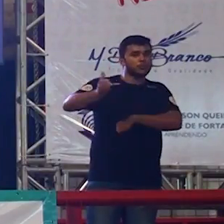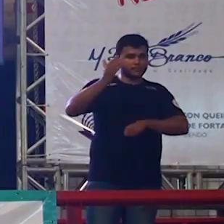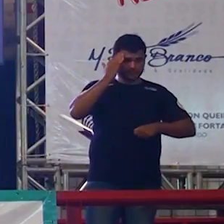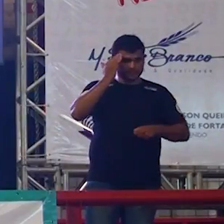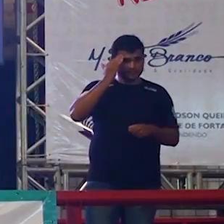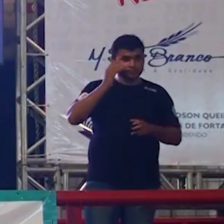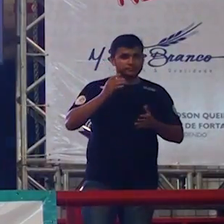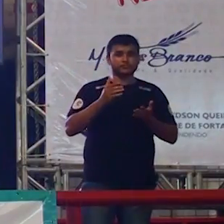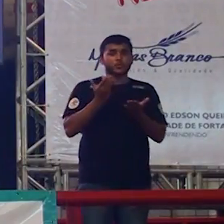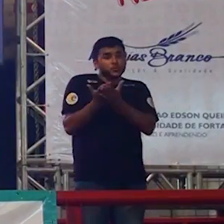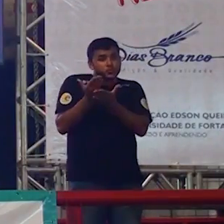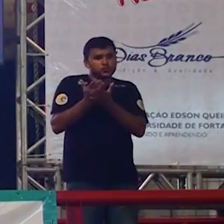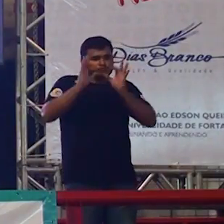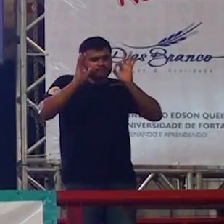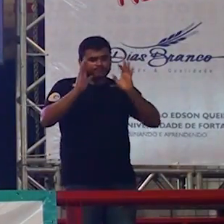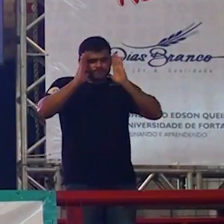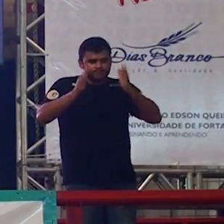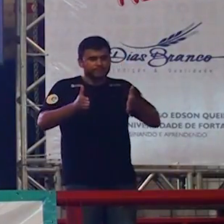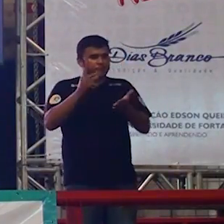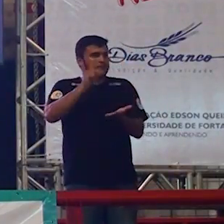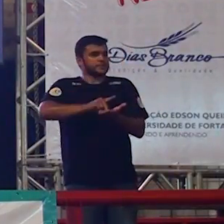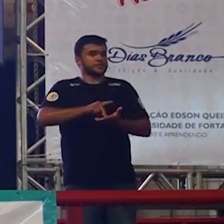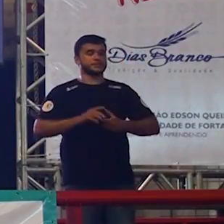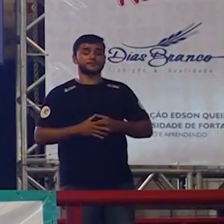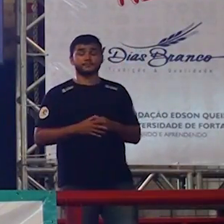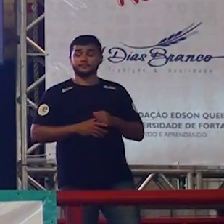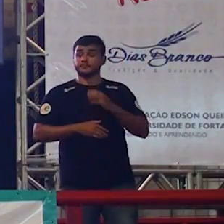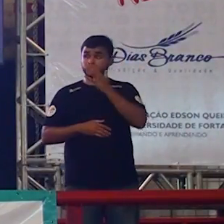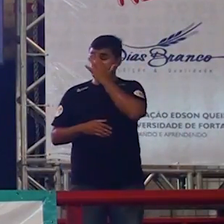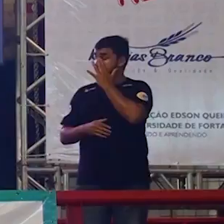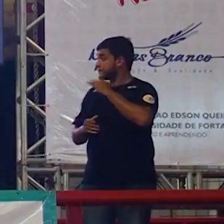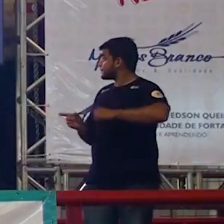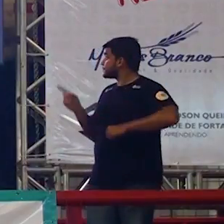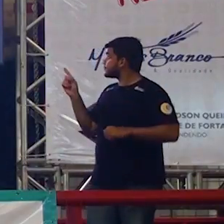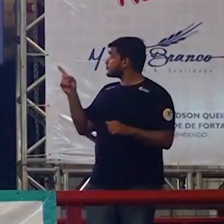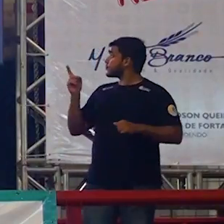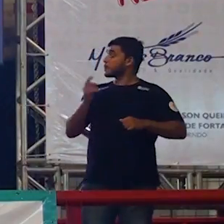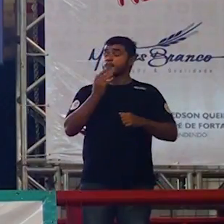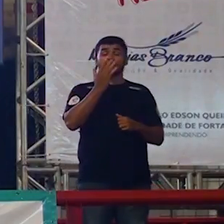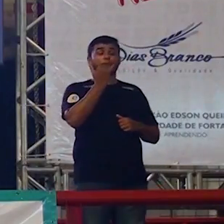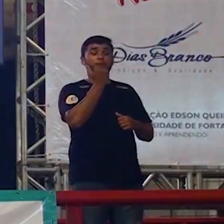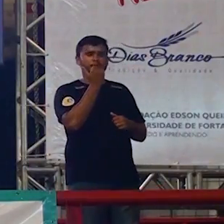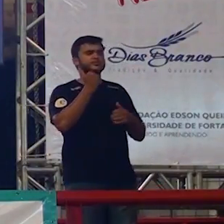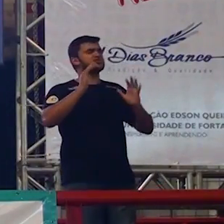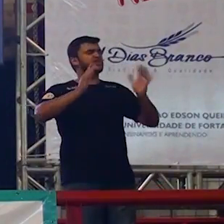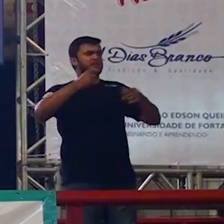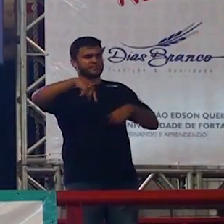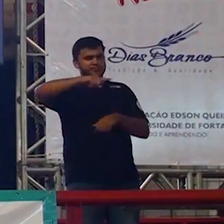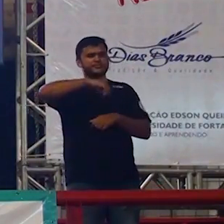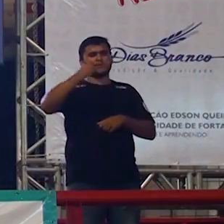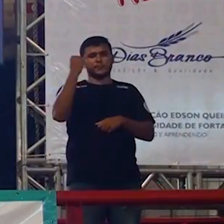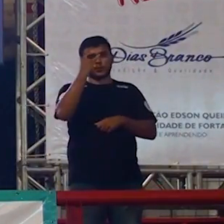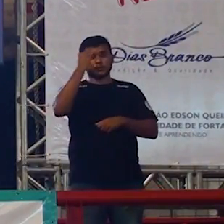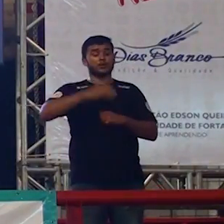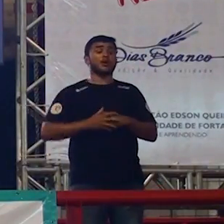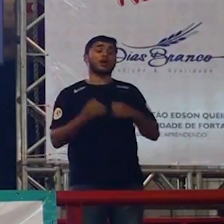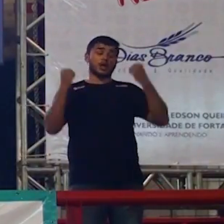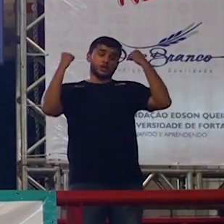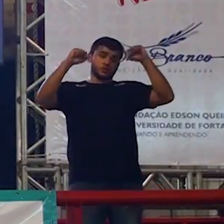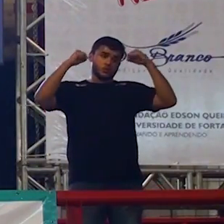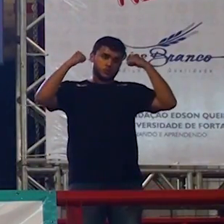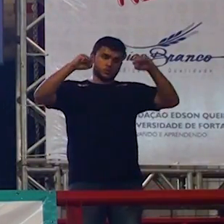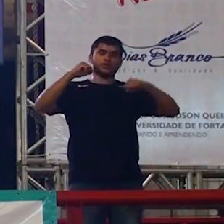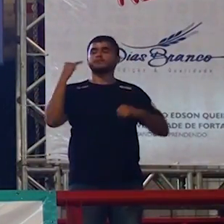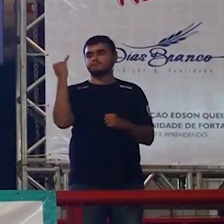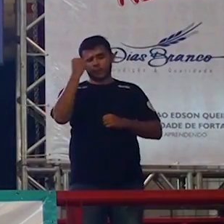efetivo de estudo, ok? A alimentação é importante, mas eu nem vou falar disso, você já sabe. Exercício